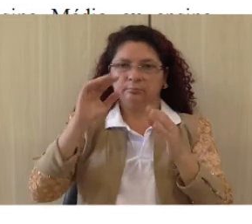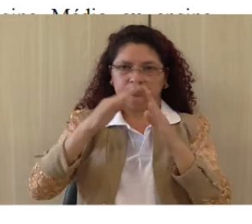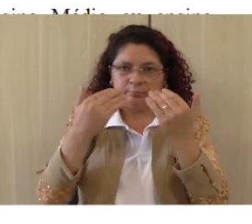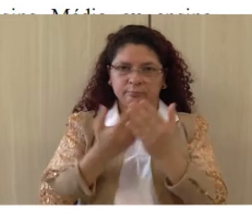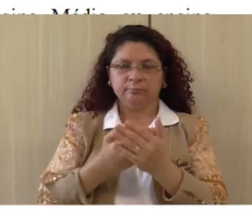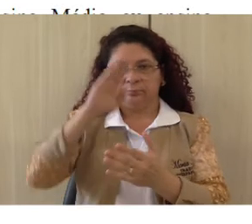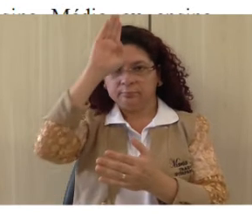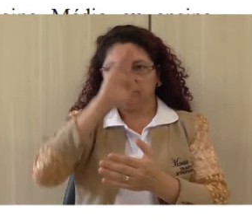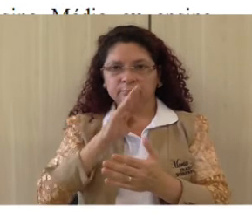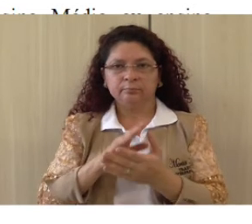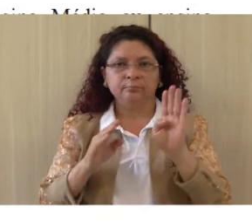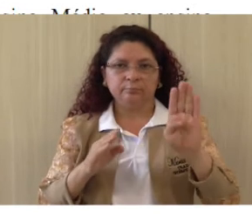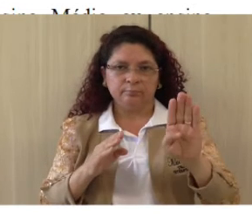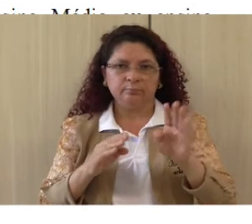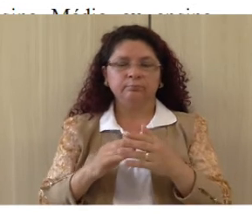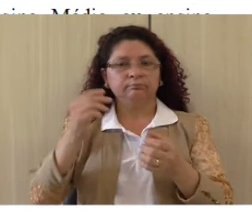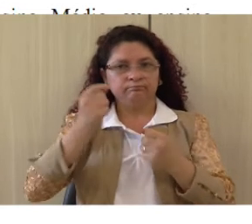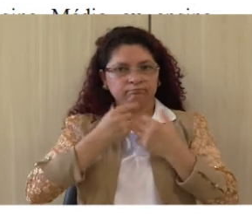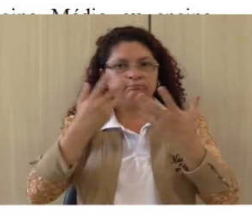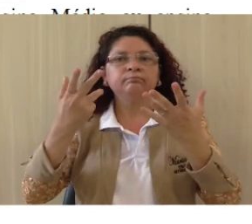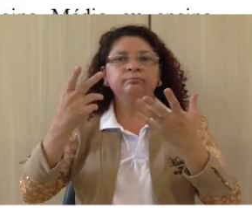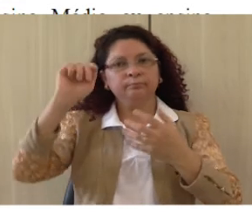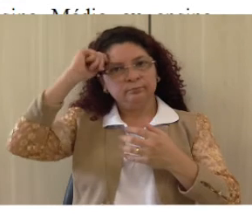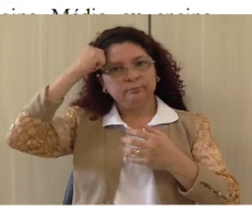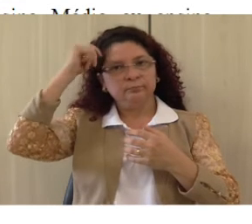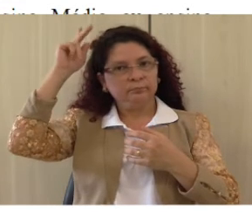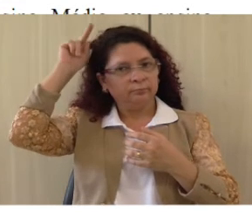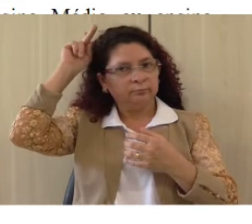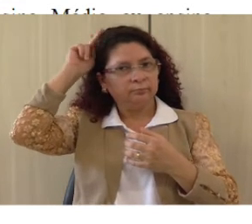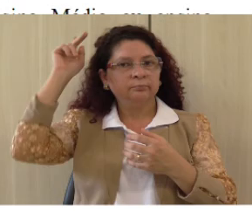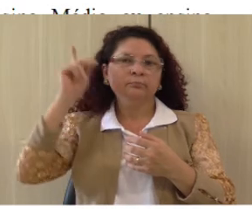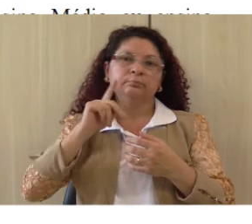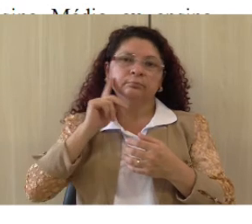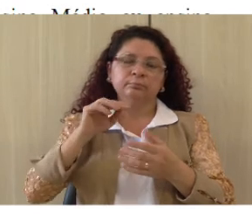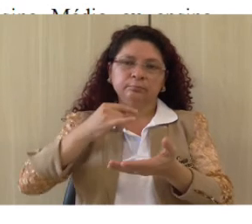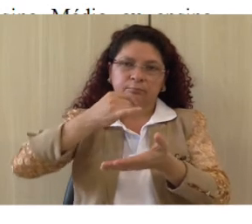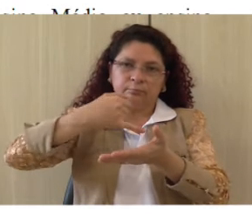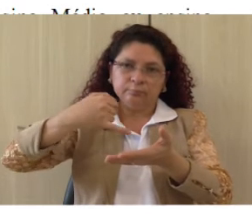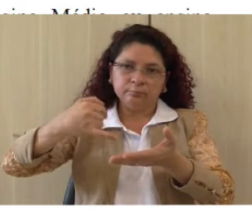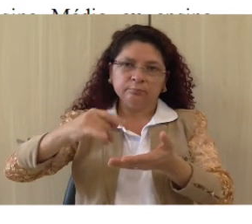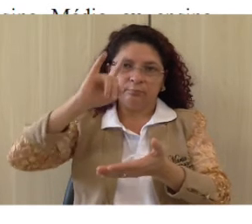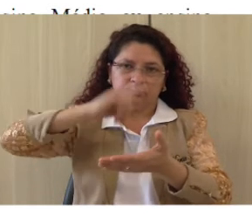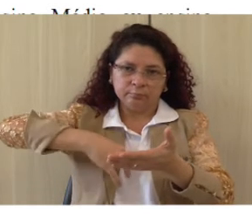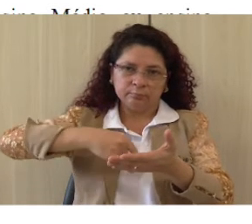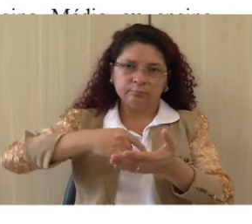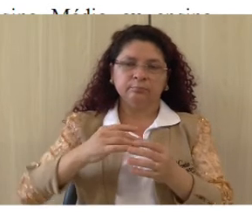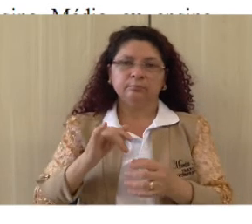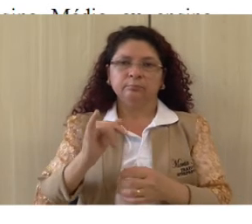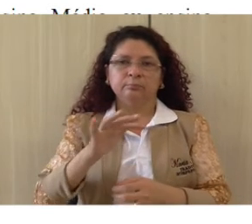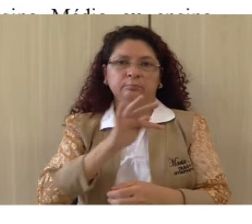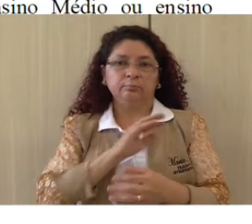escola pública. B. Autodeclaração de cor, raça, etnia, devidamente preenchida e assinada, a ser fornecido